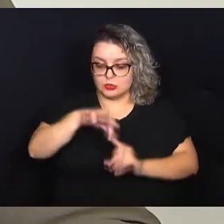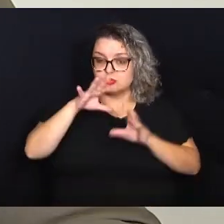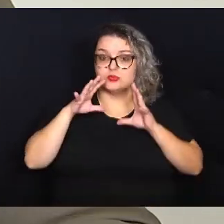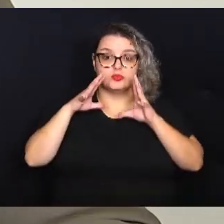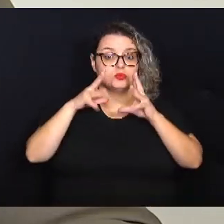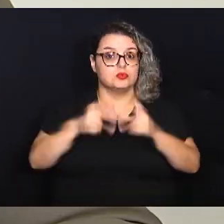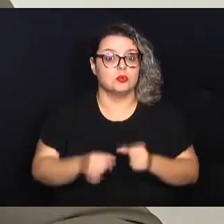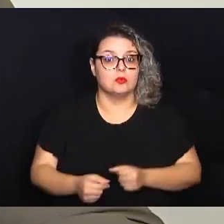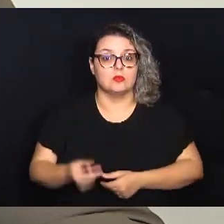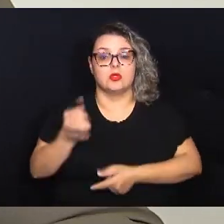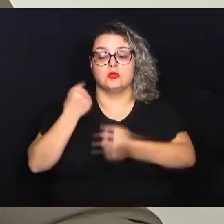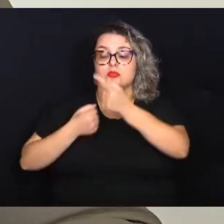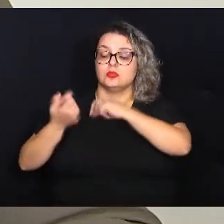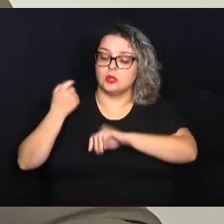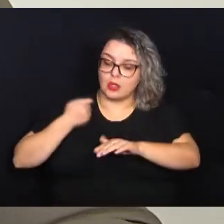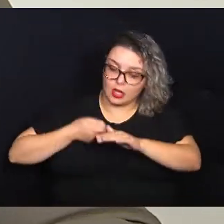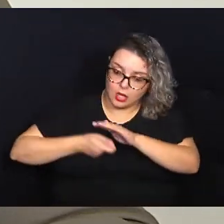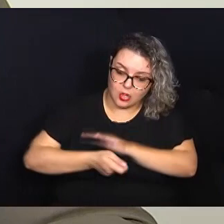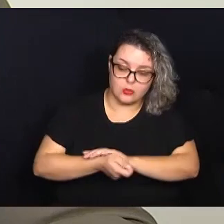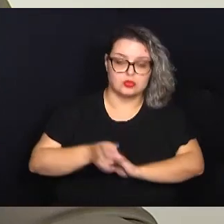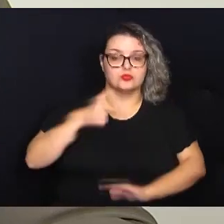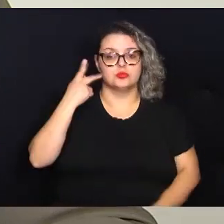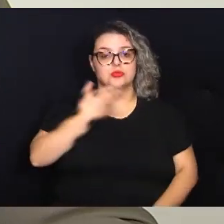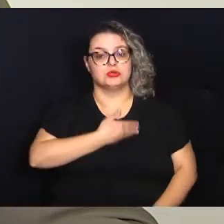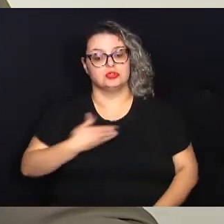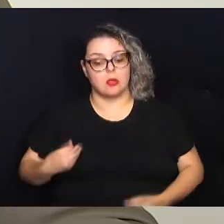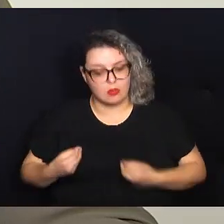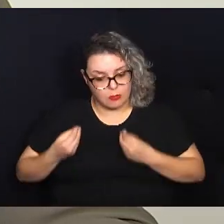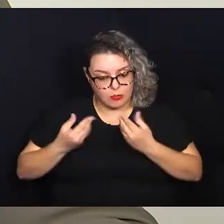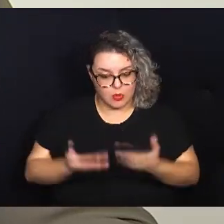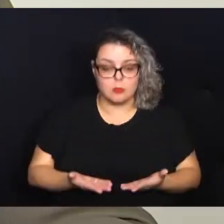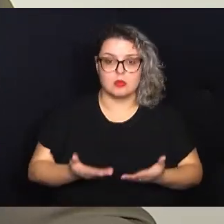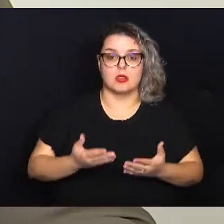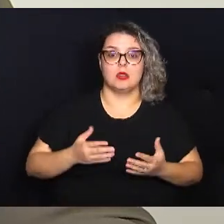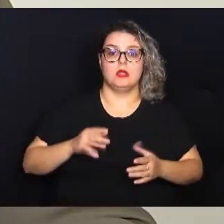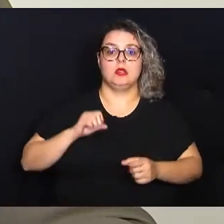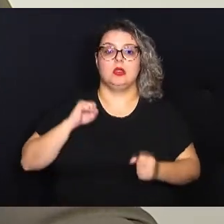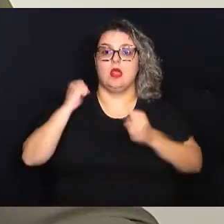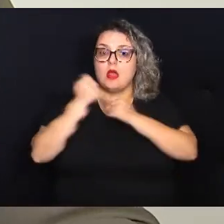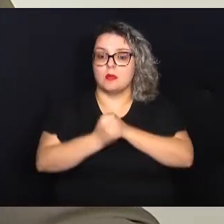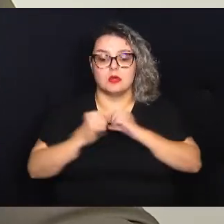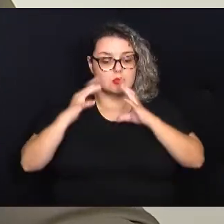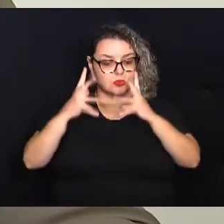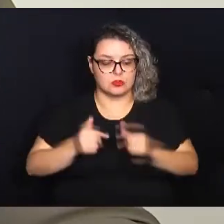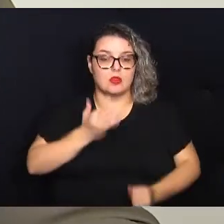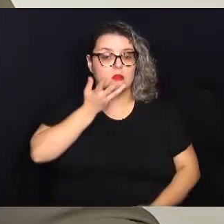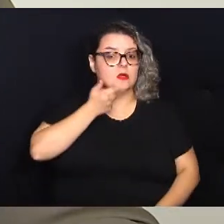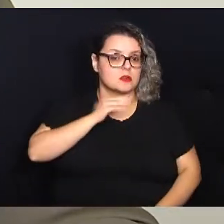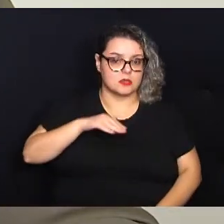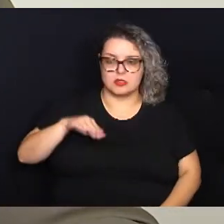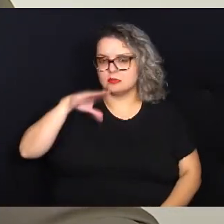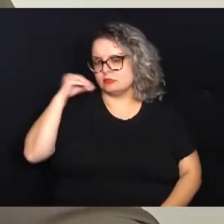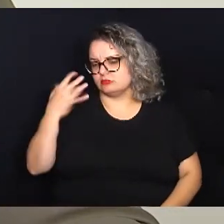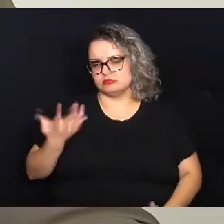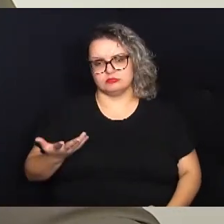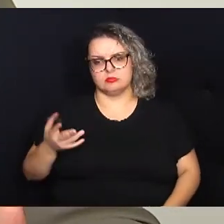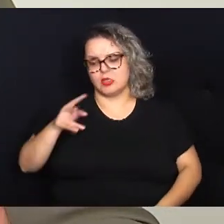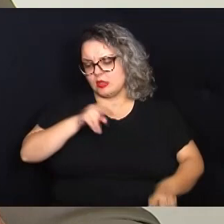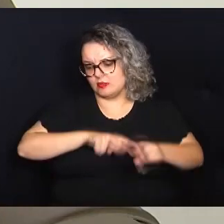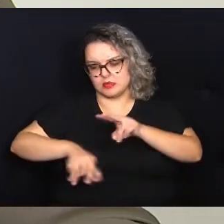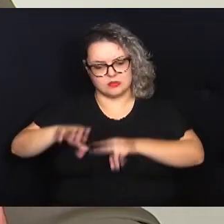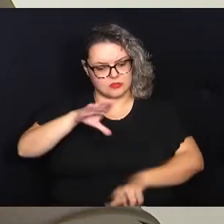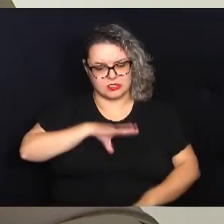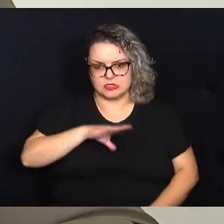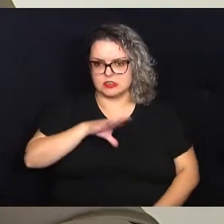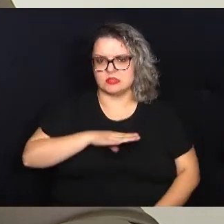prioridade absoluta na destinação de recursos, nas políticas públicas. E a proteção integral à criança e adolescente deve